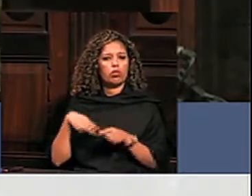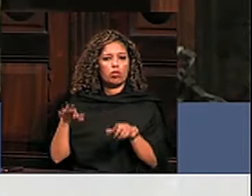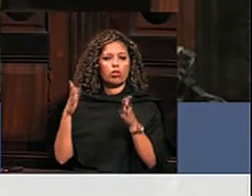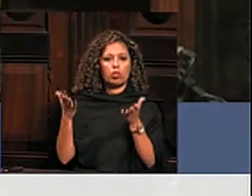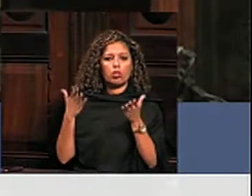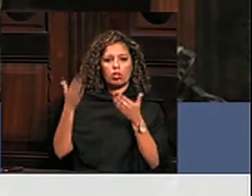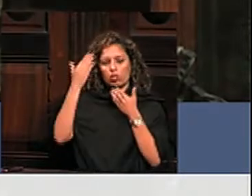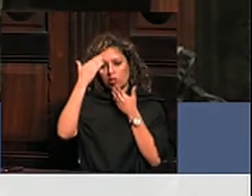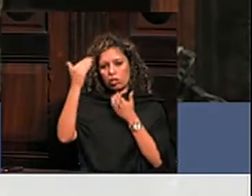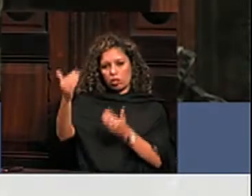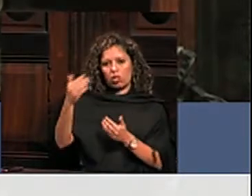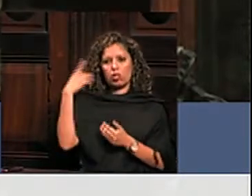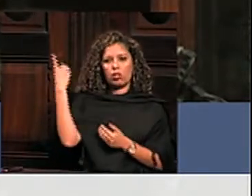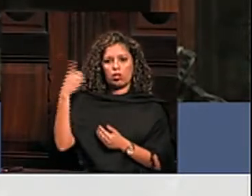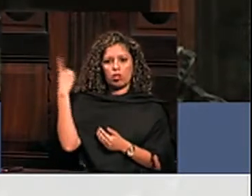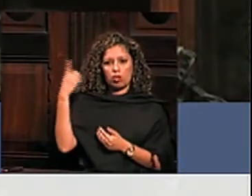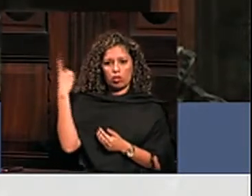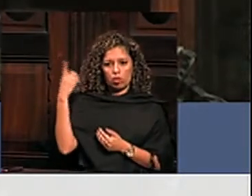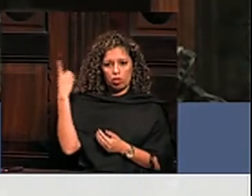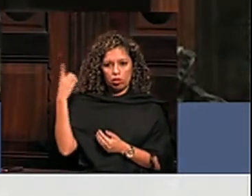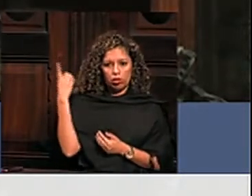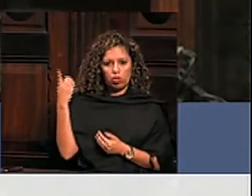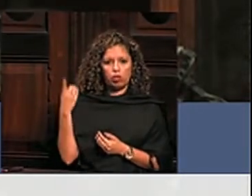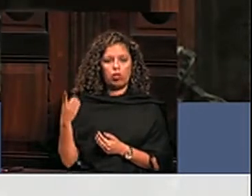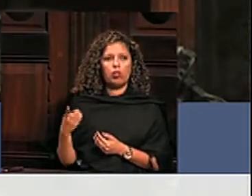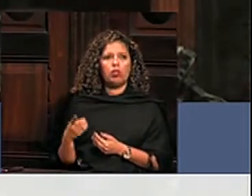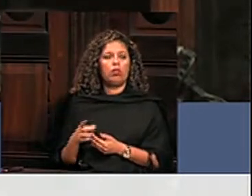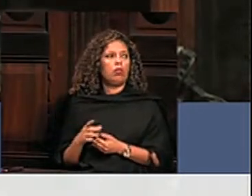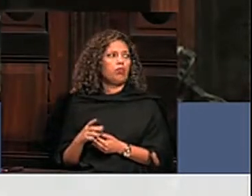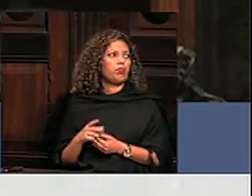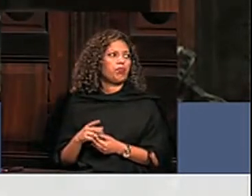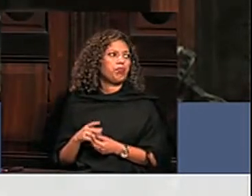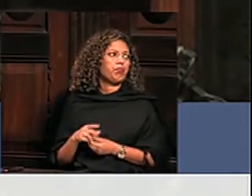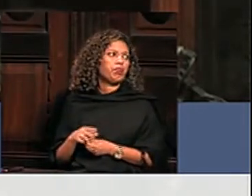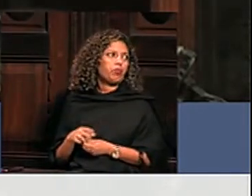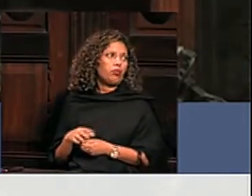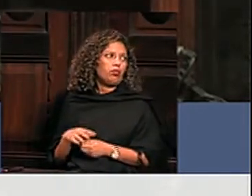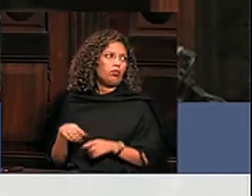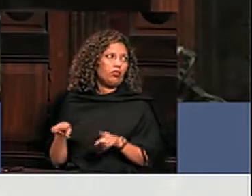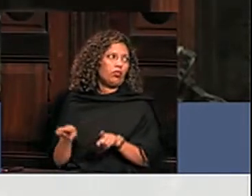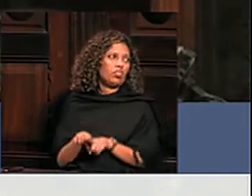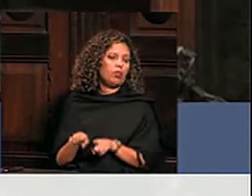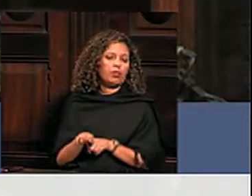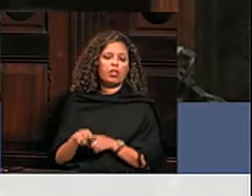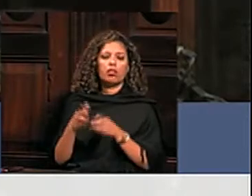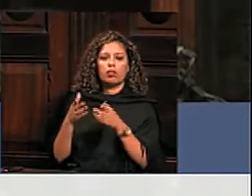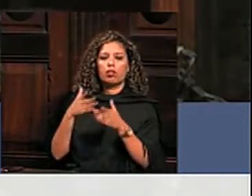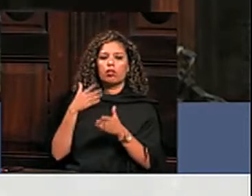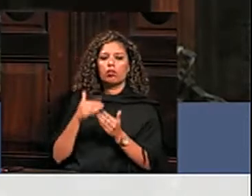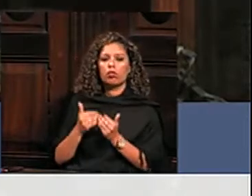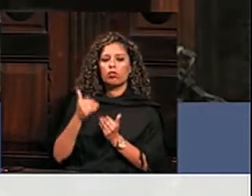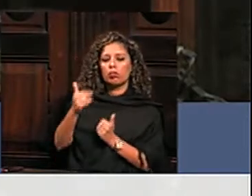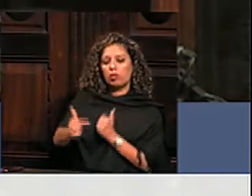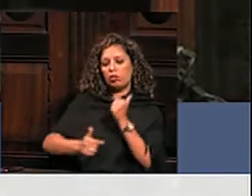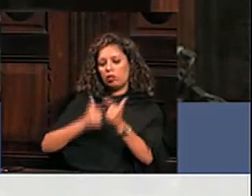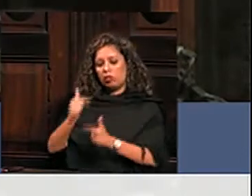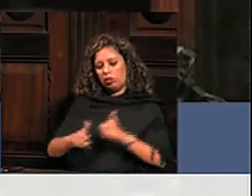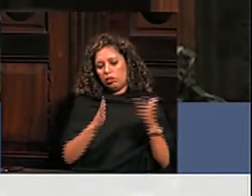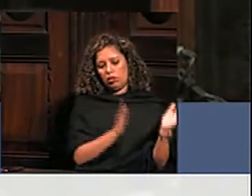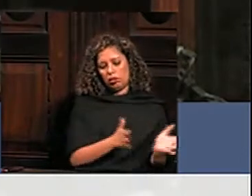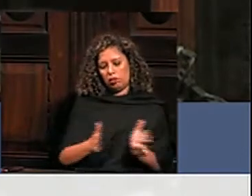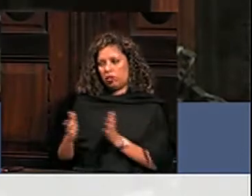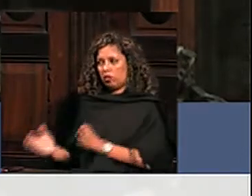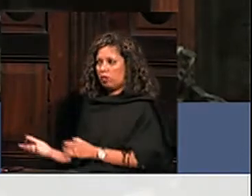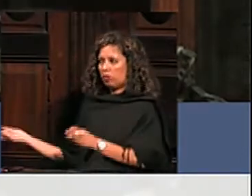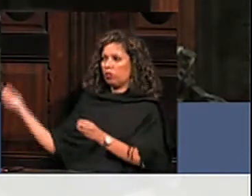deputado pelo entendimento. Já a Vossa Excelência vai falar. Então, vou chamar os trabalhos à ordem, com autorização do plenário. Quero voltar